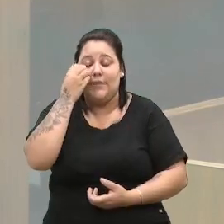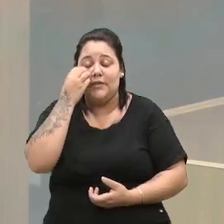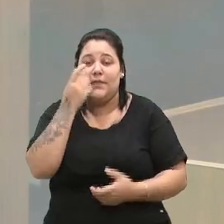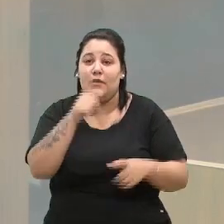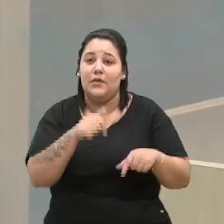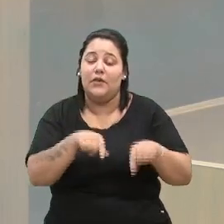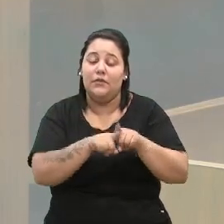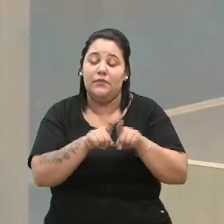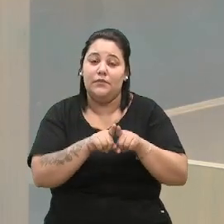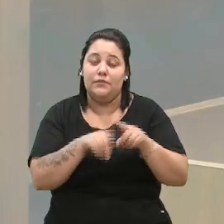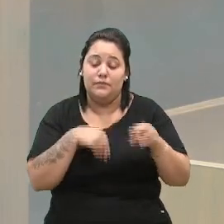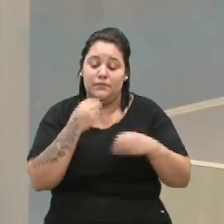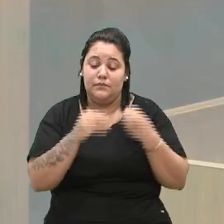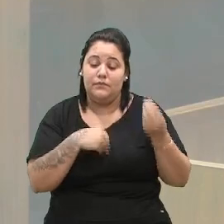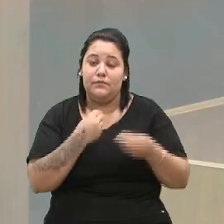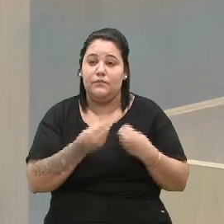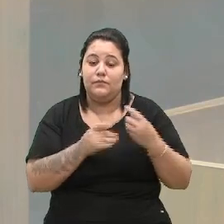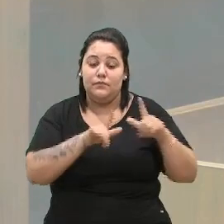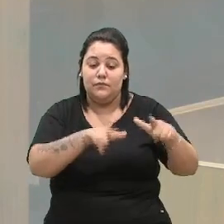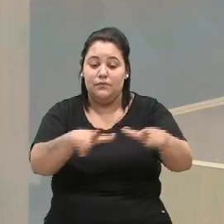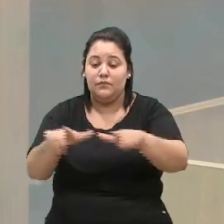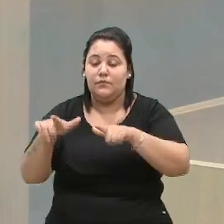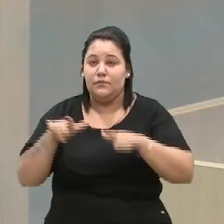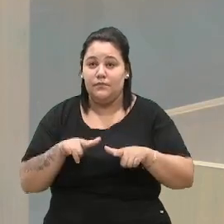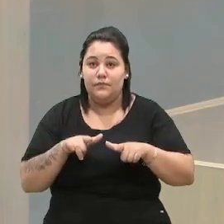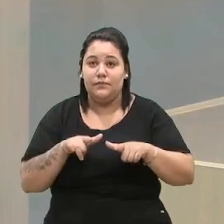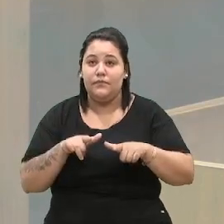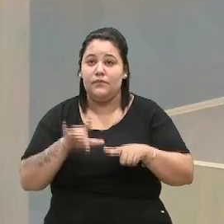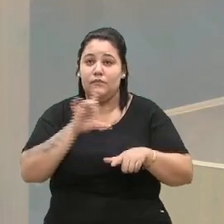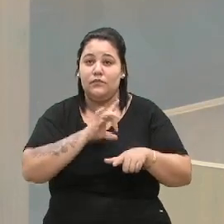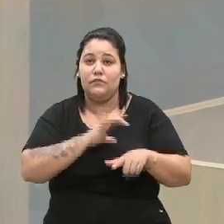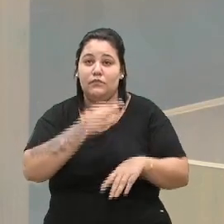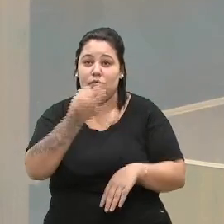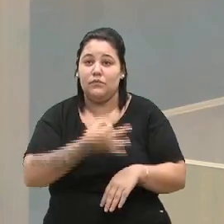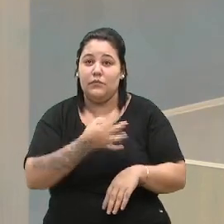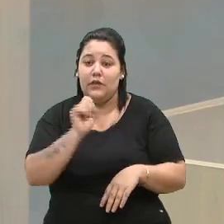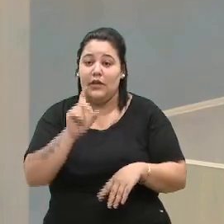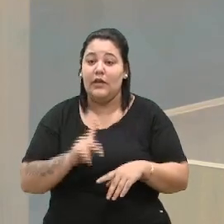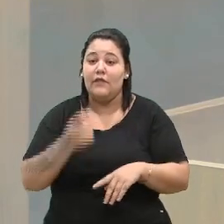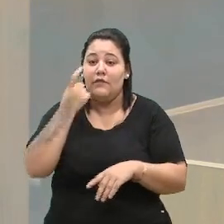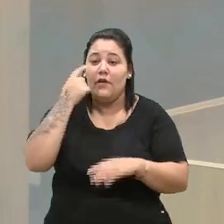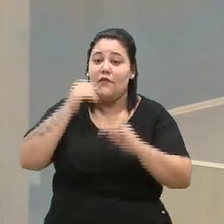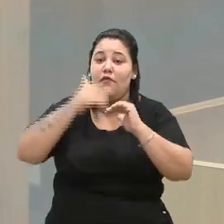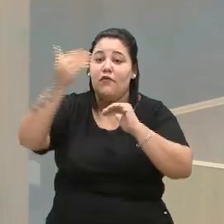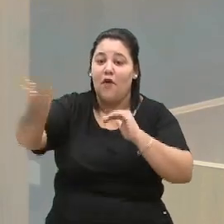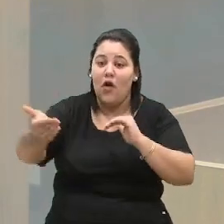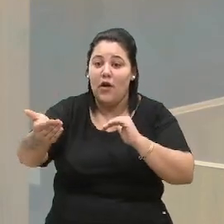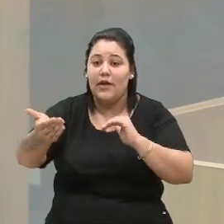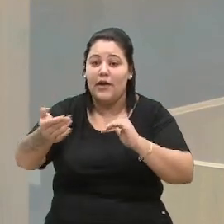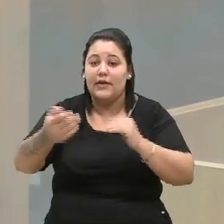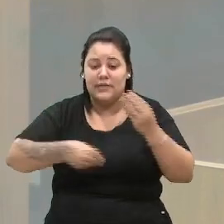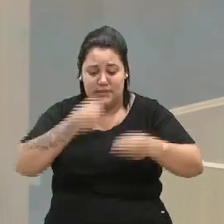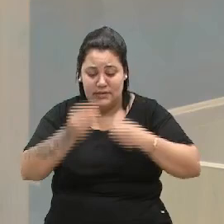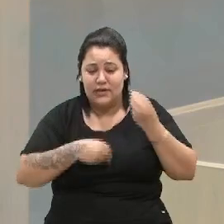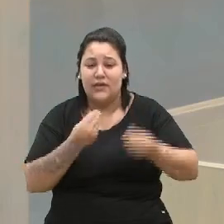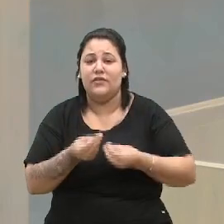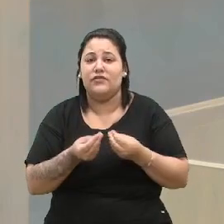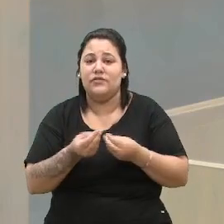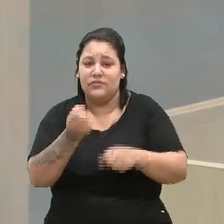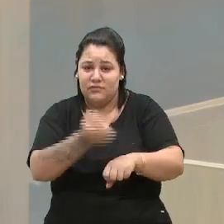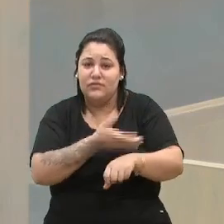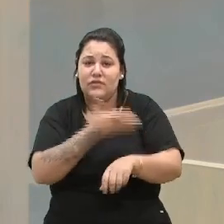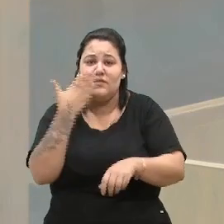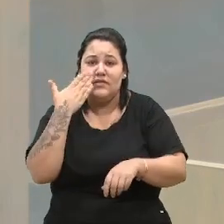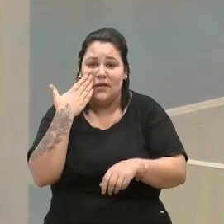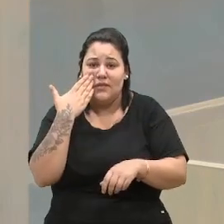aos locais, obviamente, e, consequentemente, quem vem de fora acaba sendo sensibilizado por essa própria comunidade. Então, é Caxias